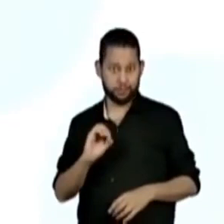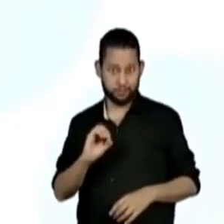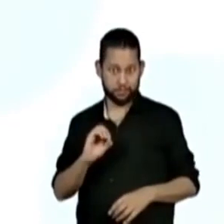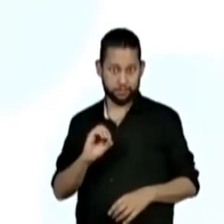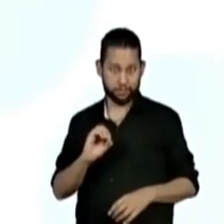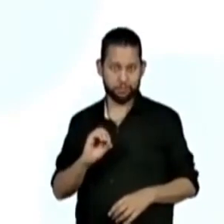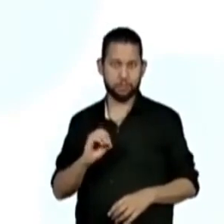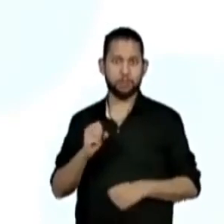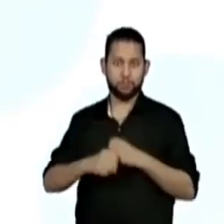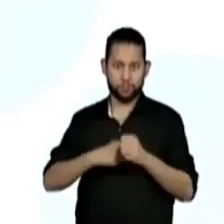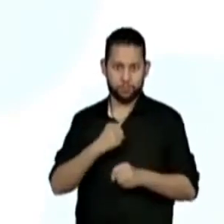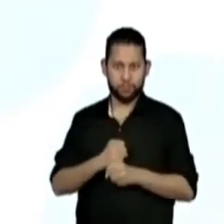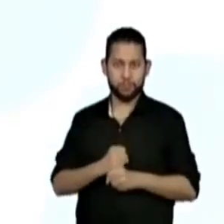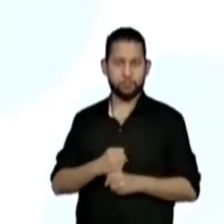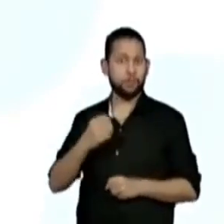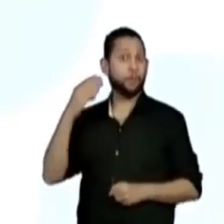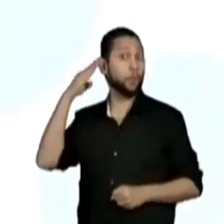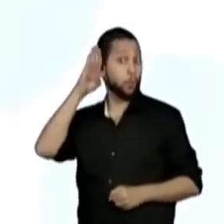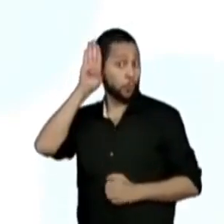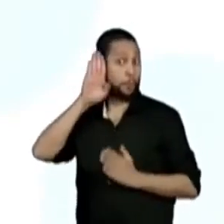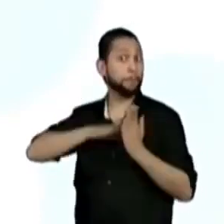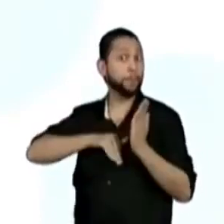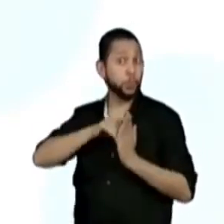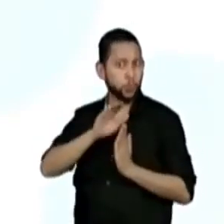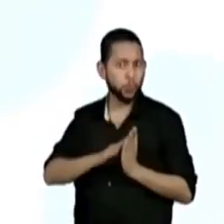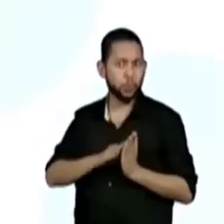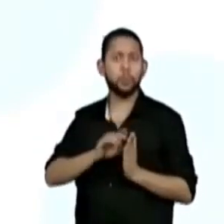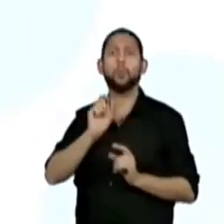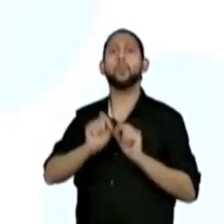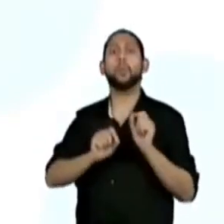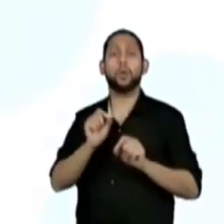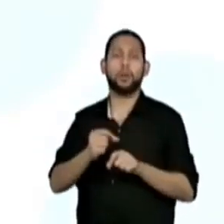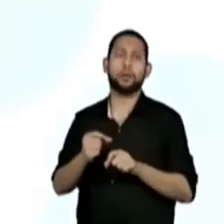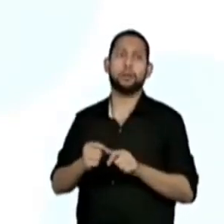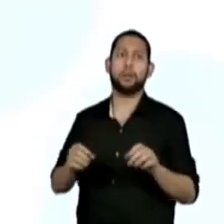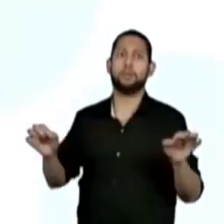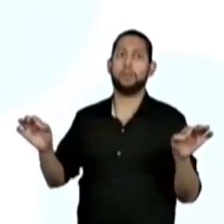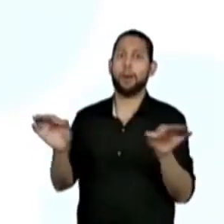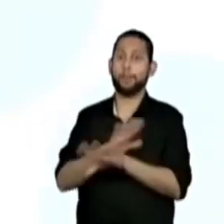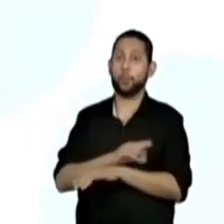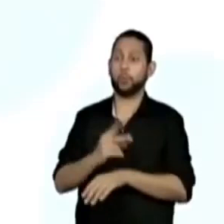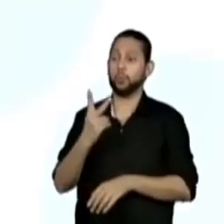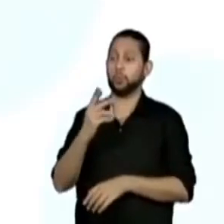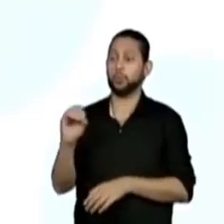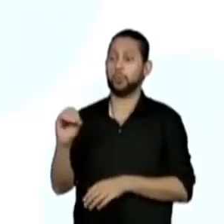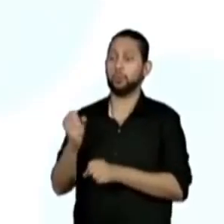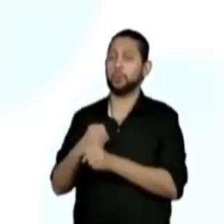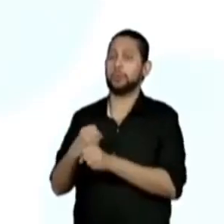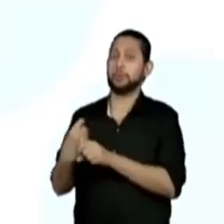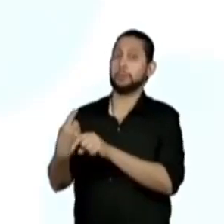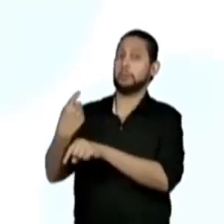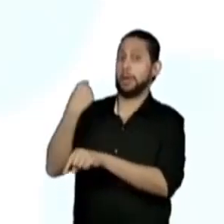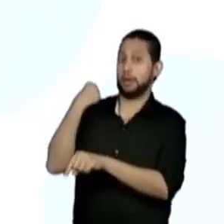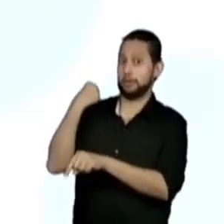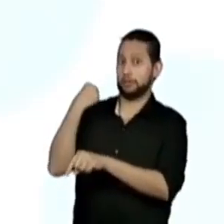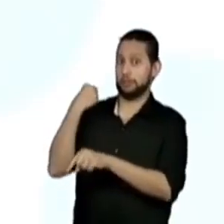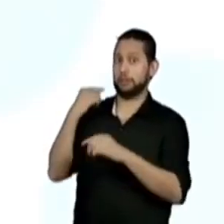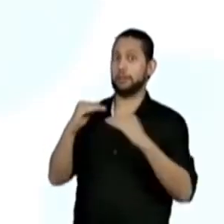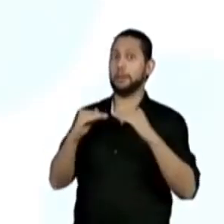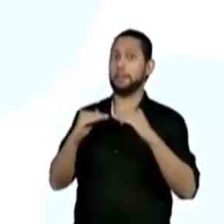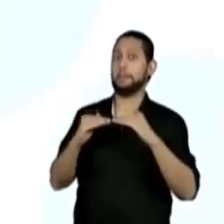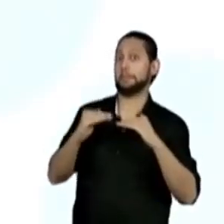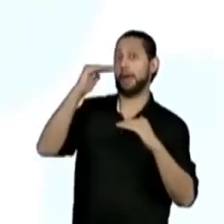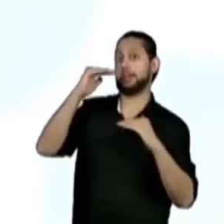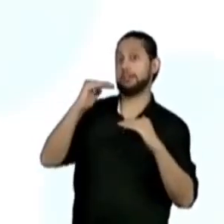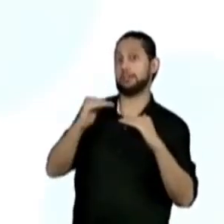pintura ocorreu há mais de 200 anos há menos de ou exatamente há